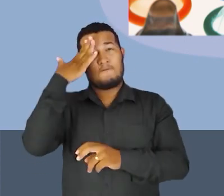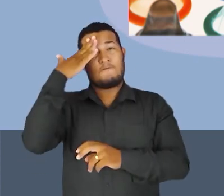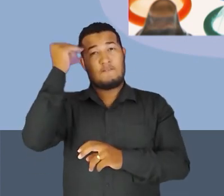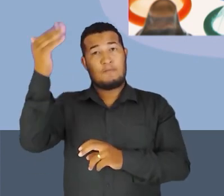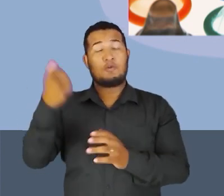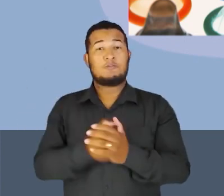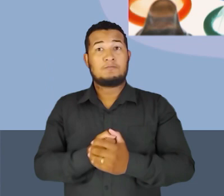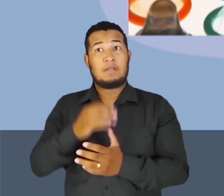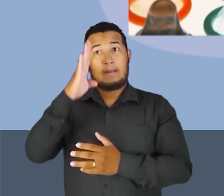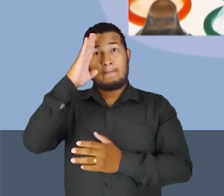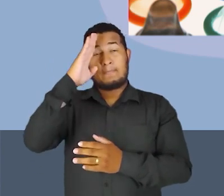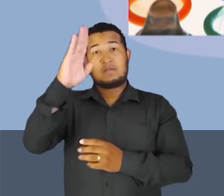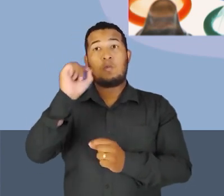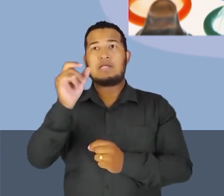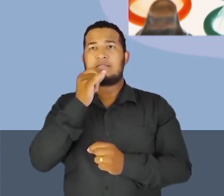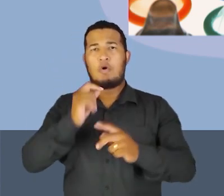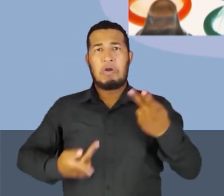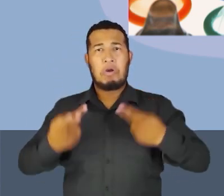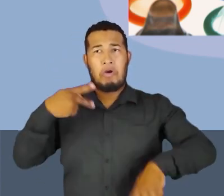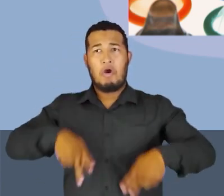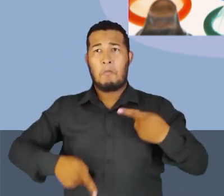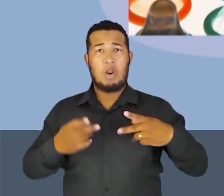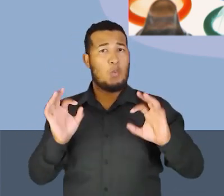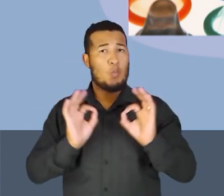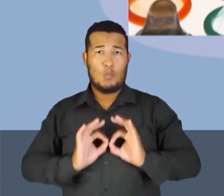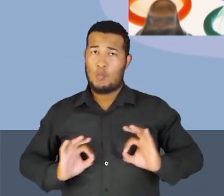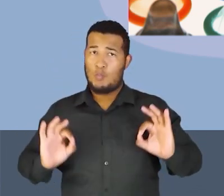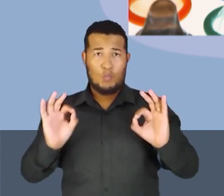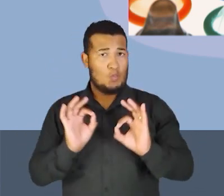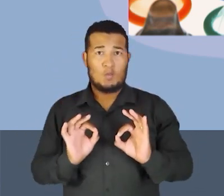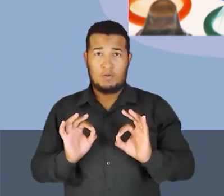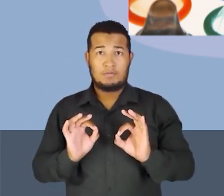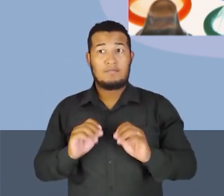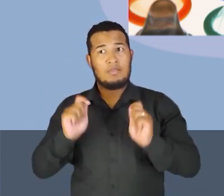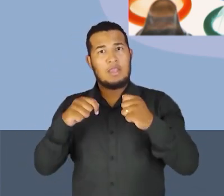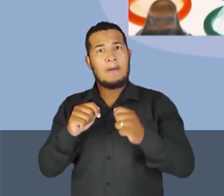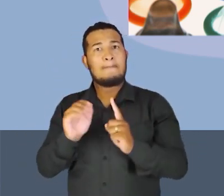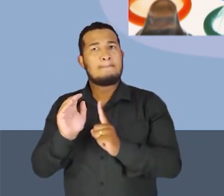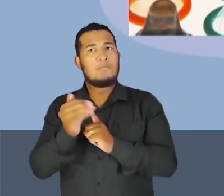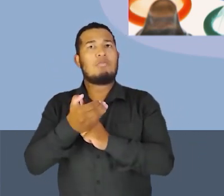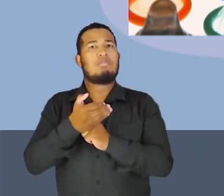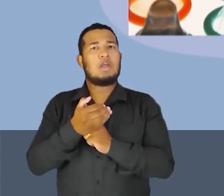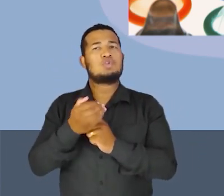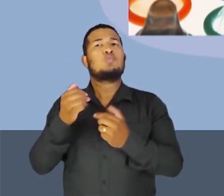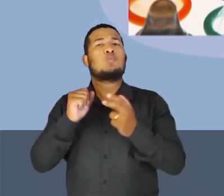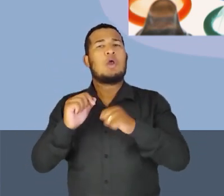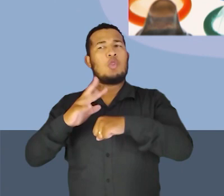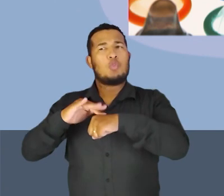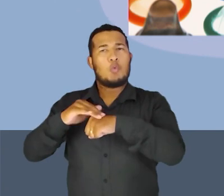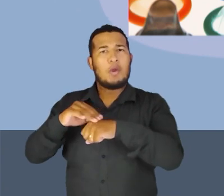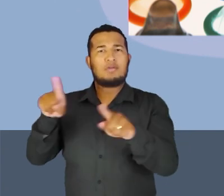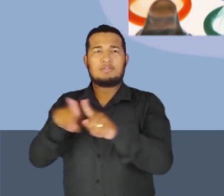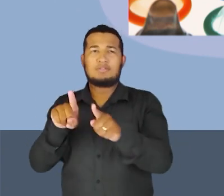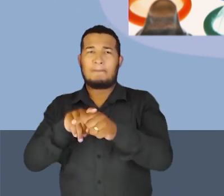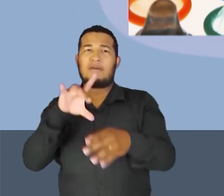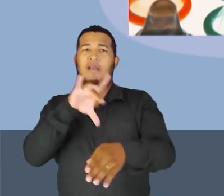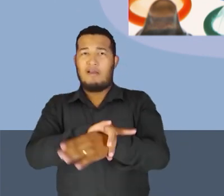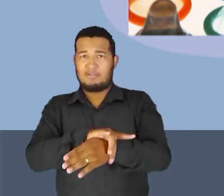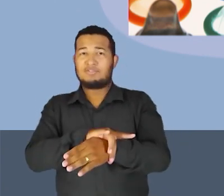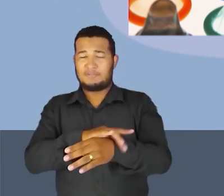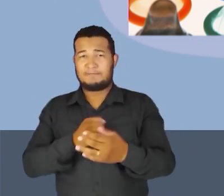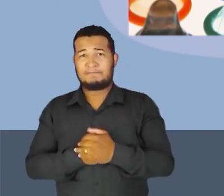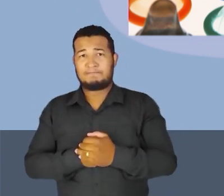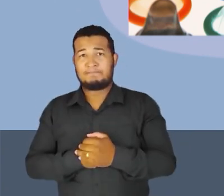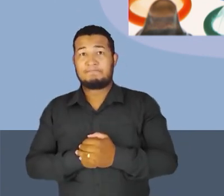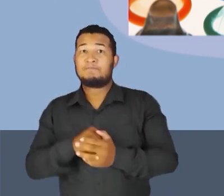vantagem é que é livre de hormônios, protege contra DSTs e AIDS,